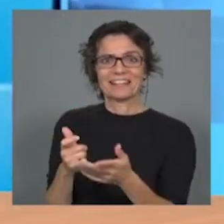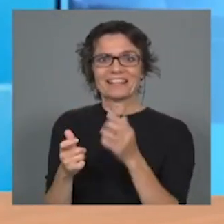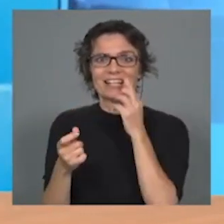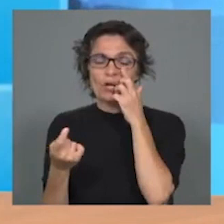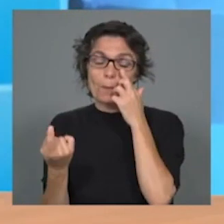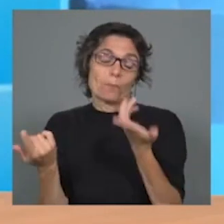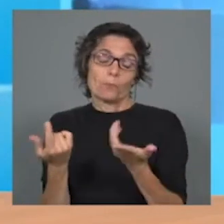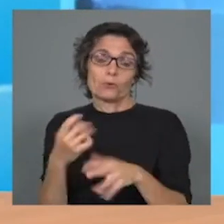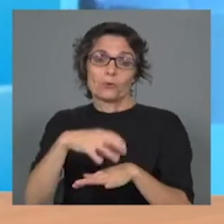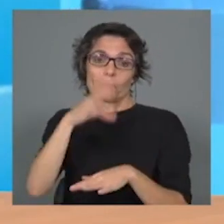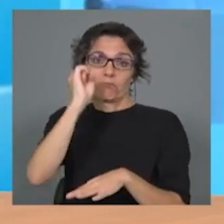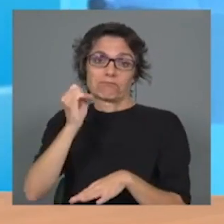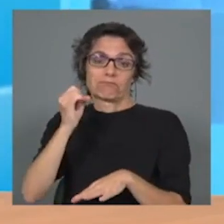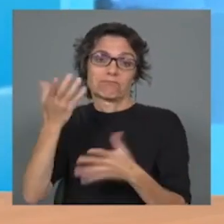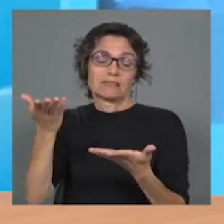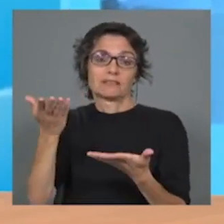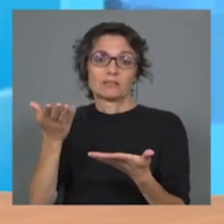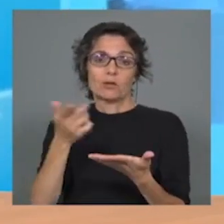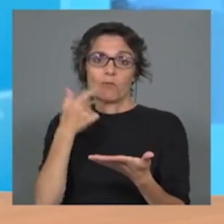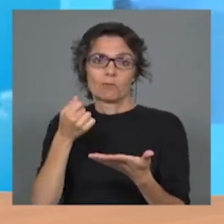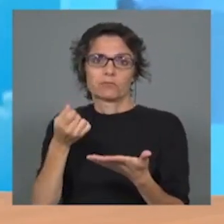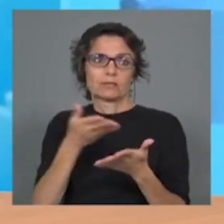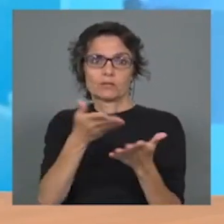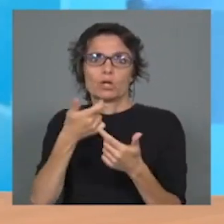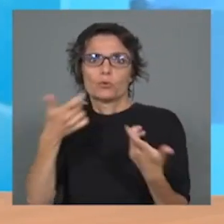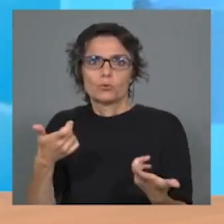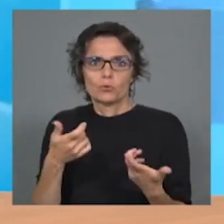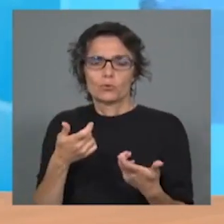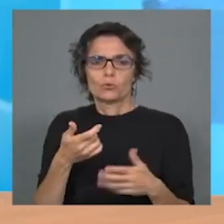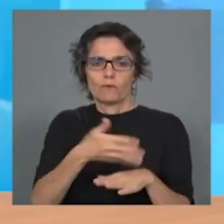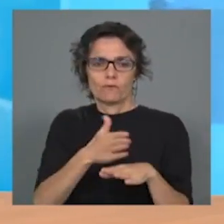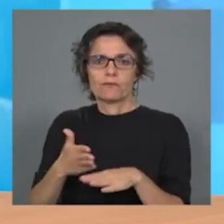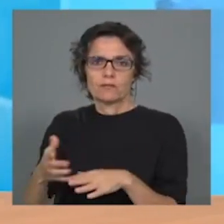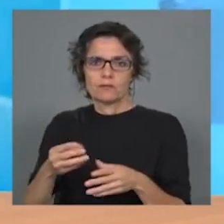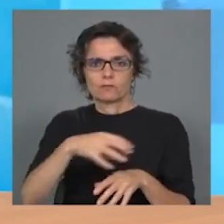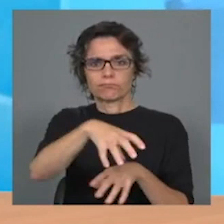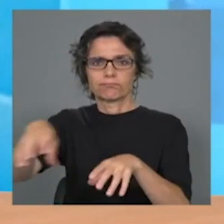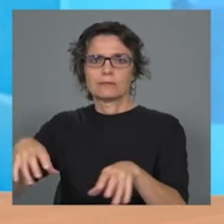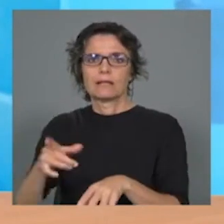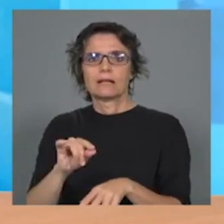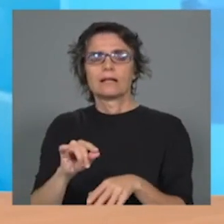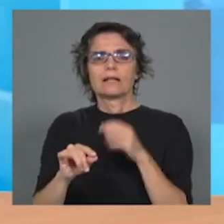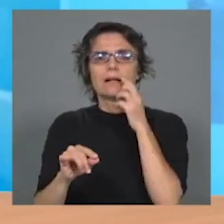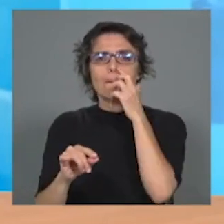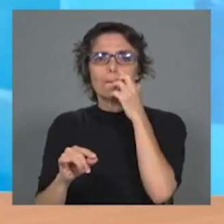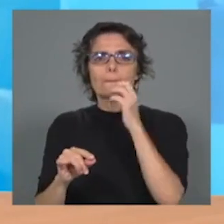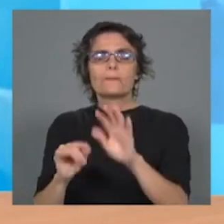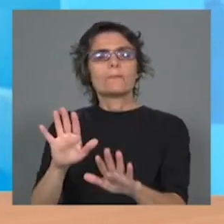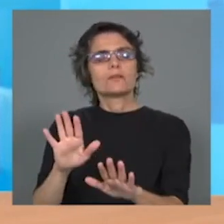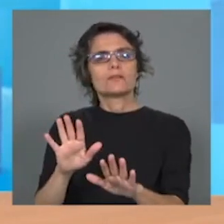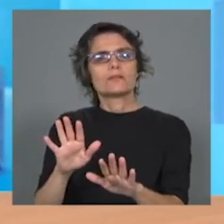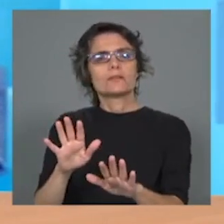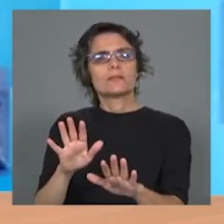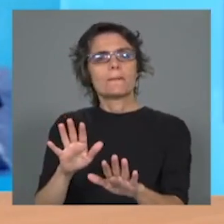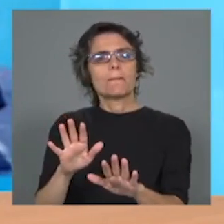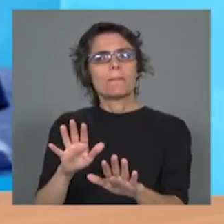claro, que podiam ajudar, mas não era certamente uma pessoa singular, porque a noção que a Maria